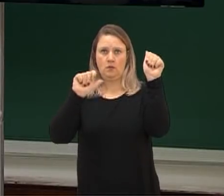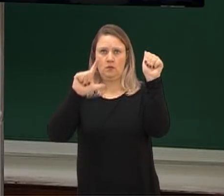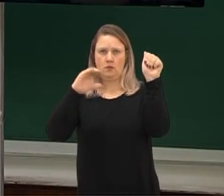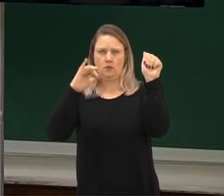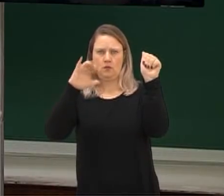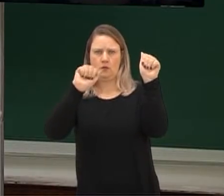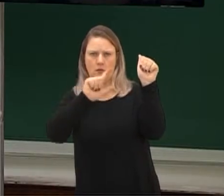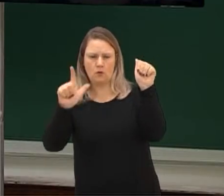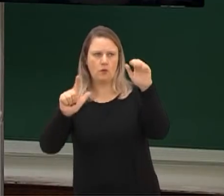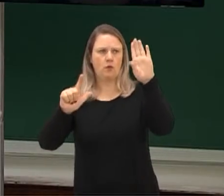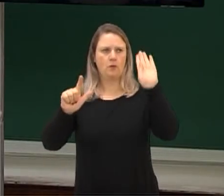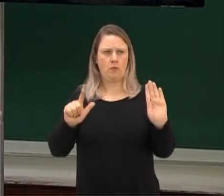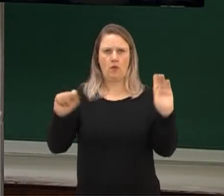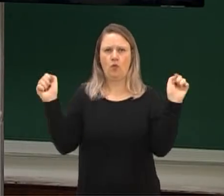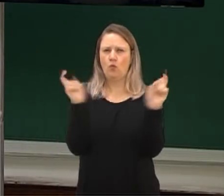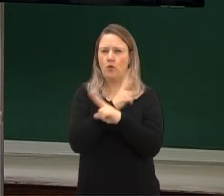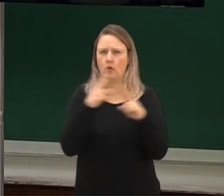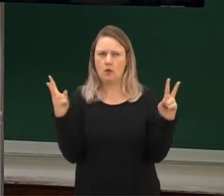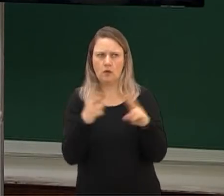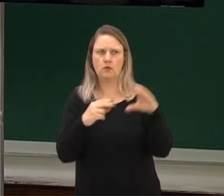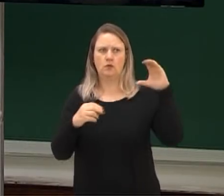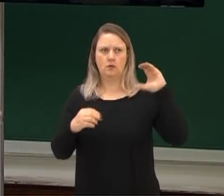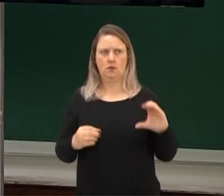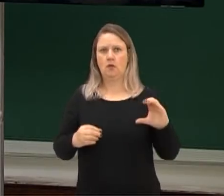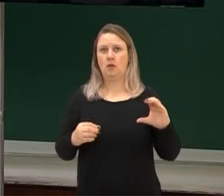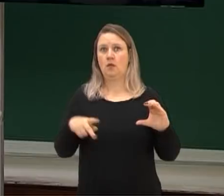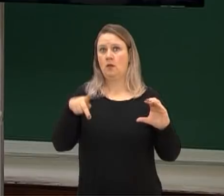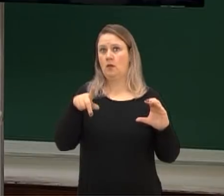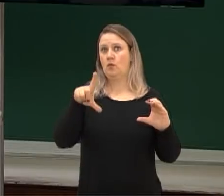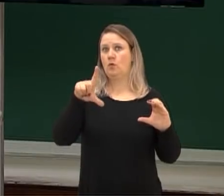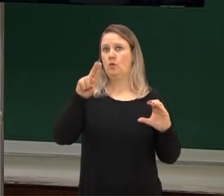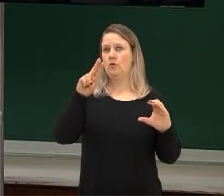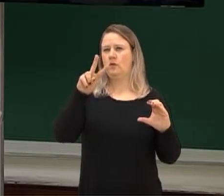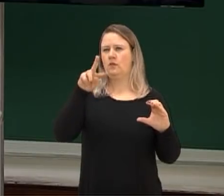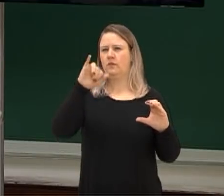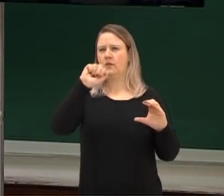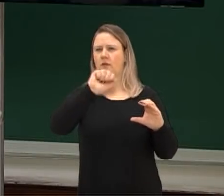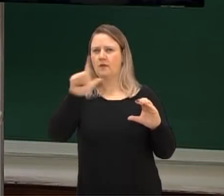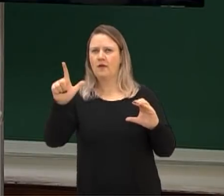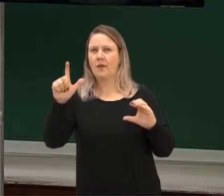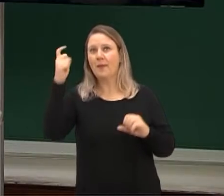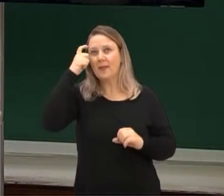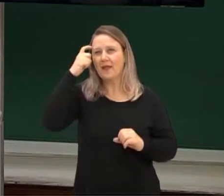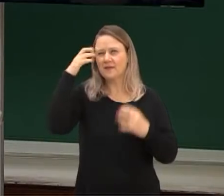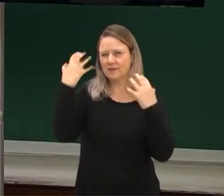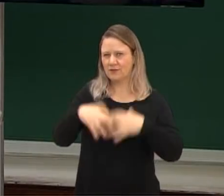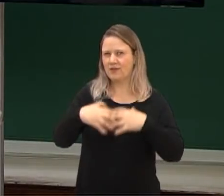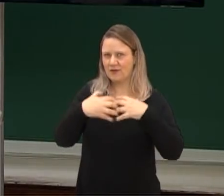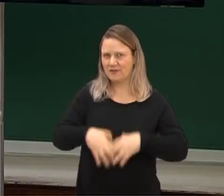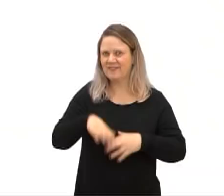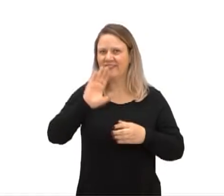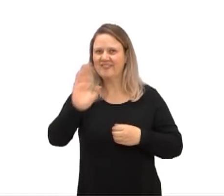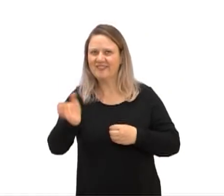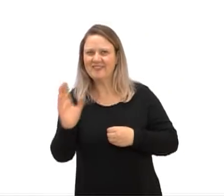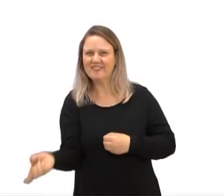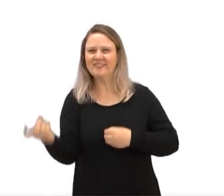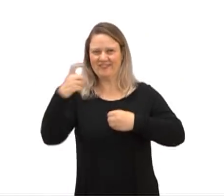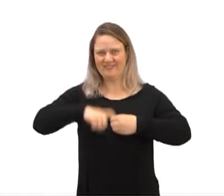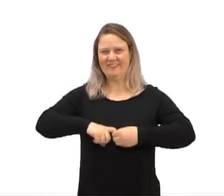B, erosão eólica. Ou letra C, erosão pluvial? Pensa aí rapidinho que a prof já volta para conferir com